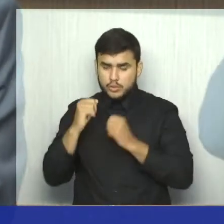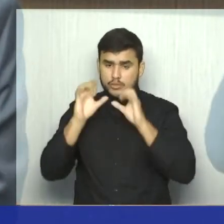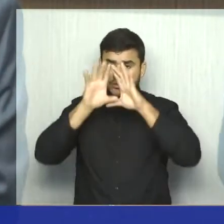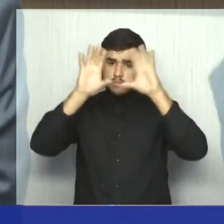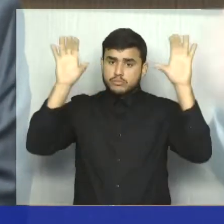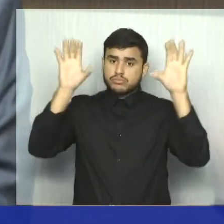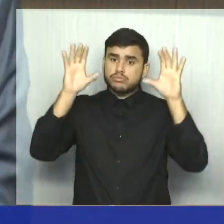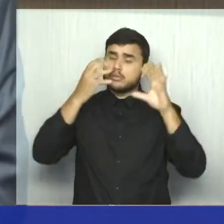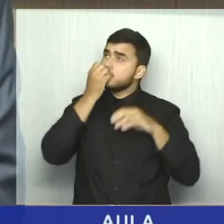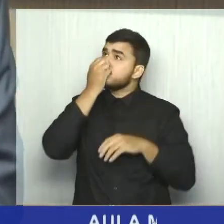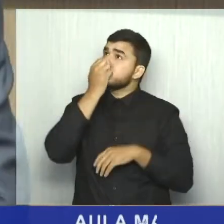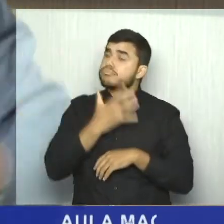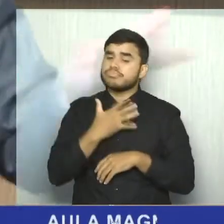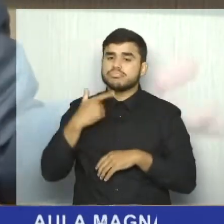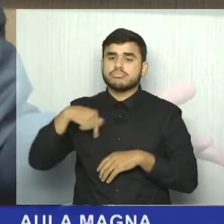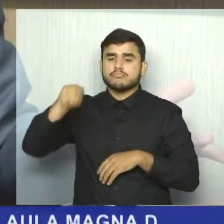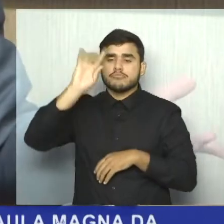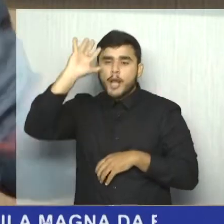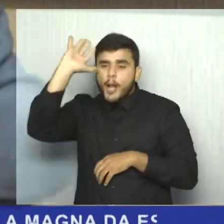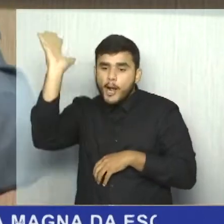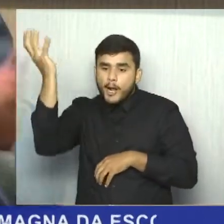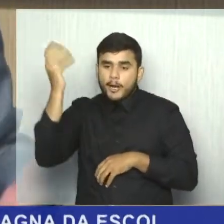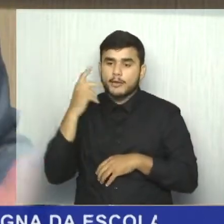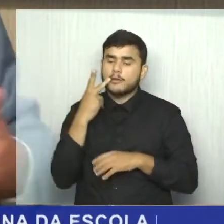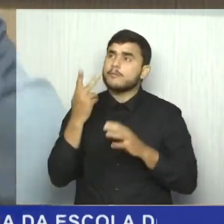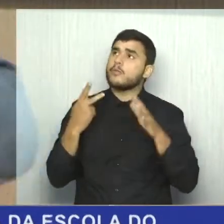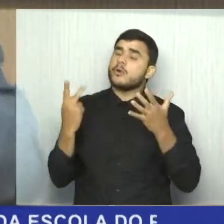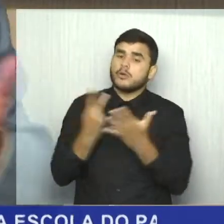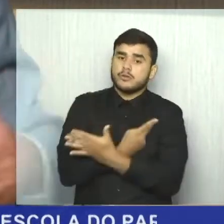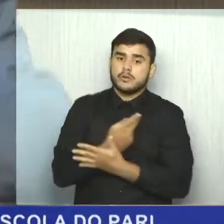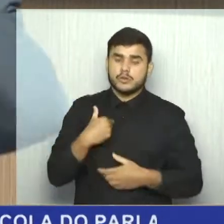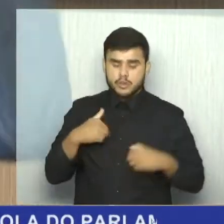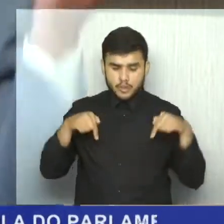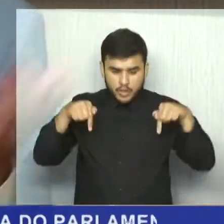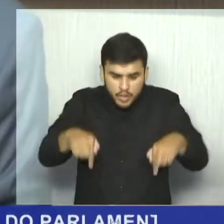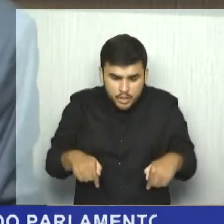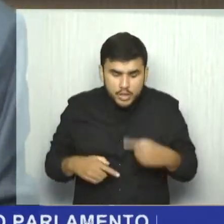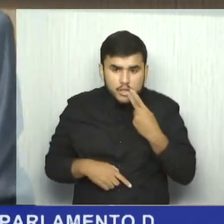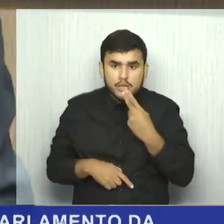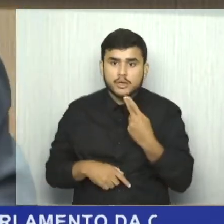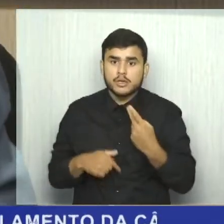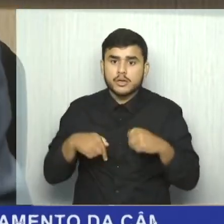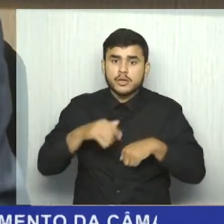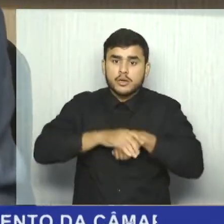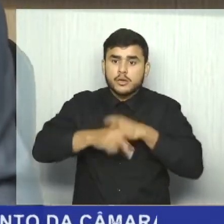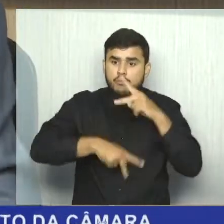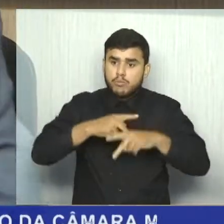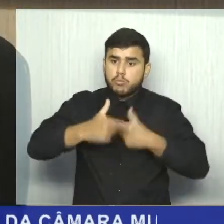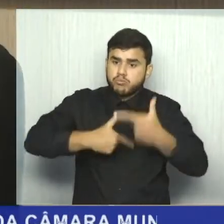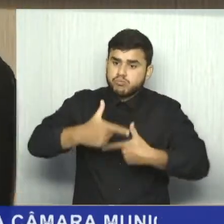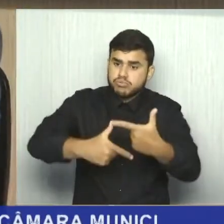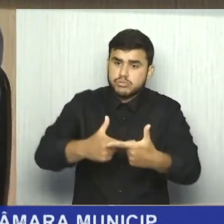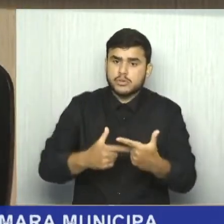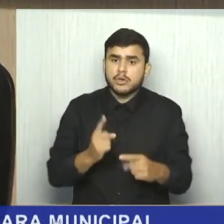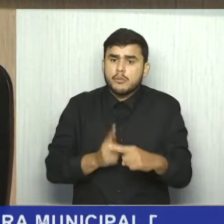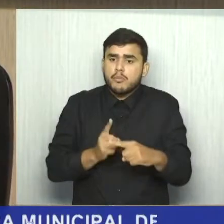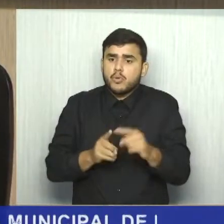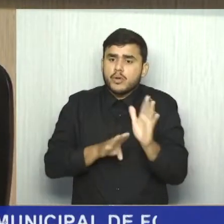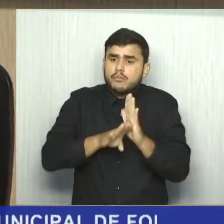pelo Cruzeiro do Sul, e o nosso povo já mostrou que, tendo a oportunidade, faz qualquer proeza, o que está